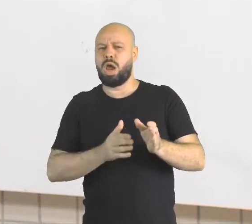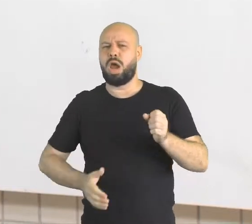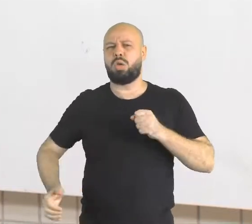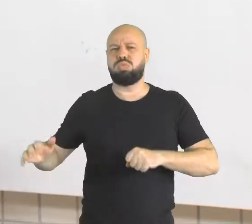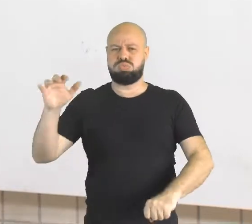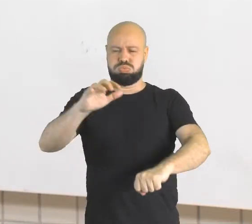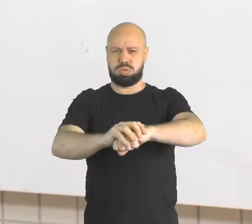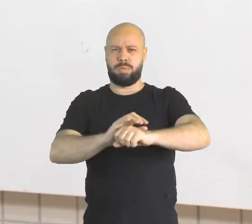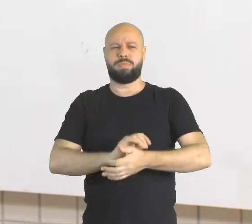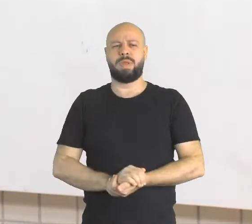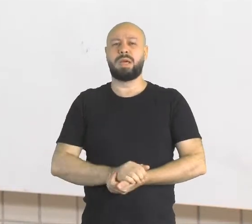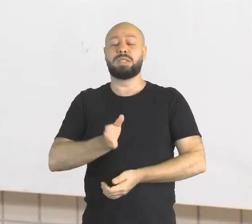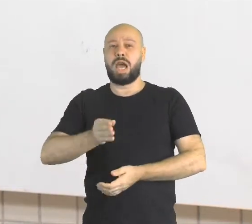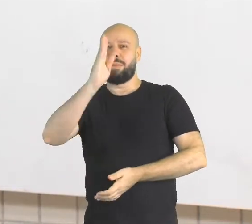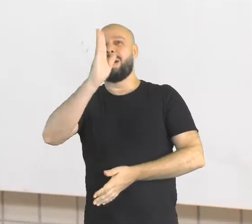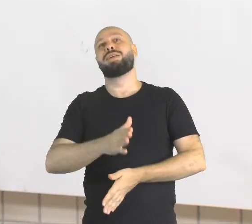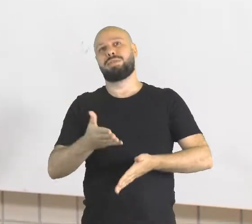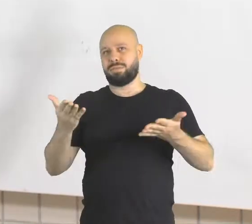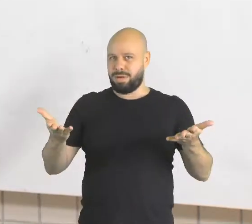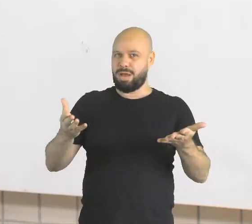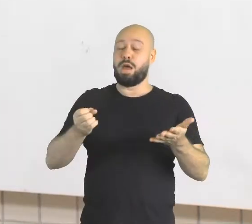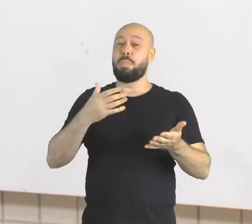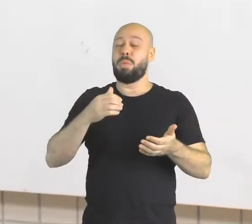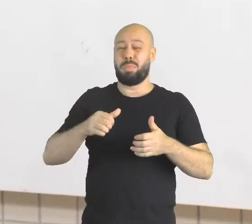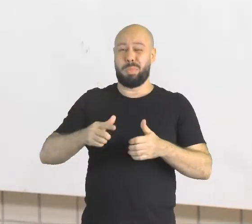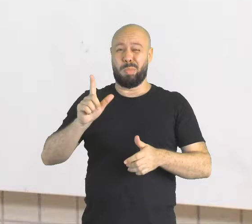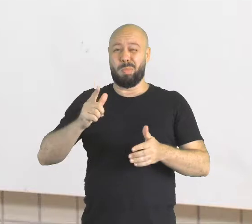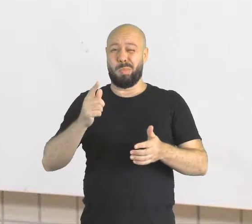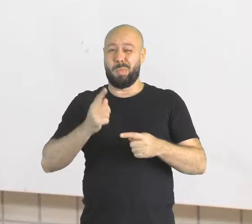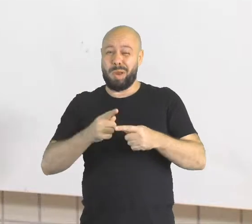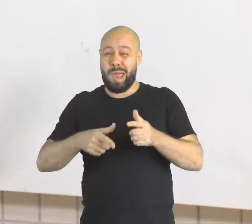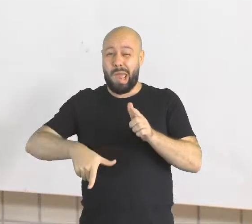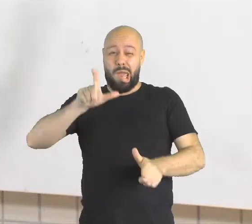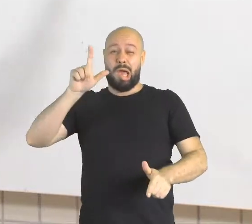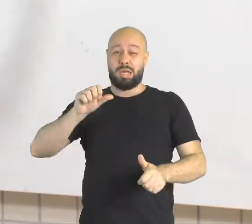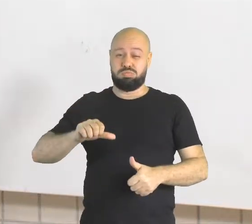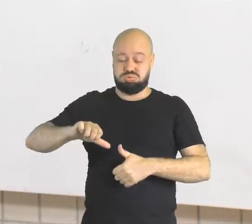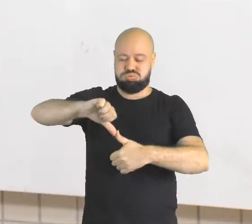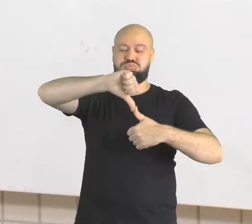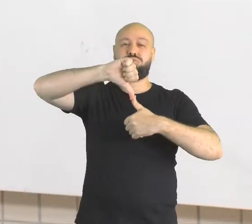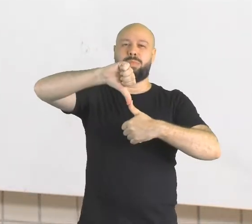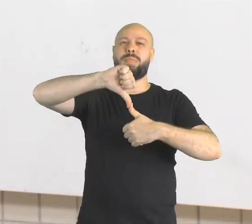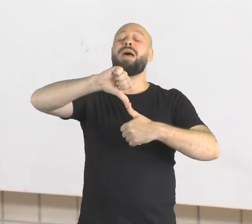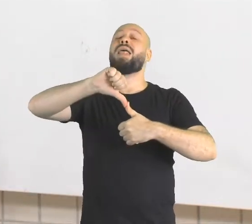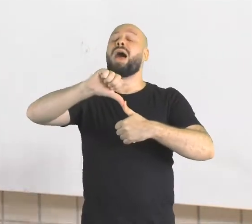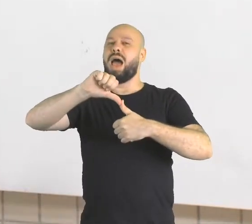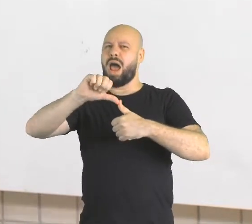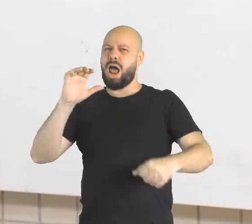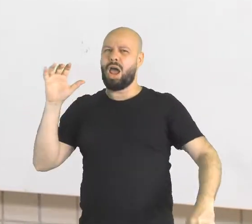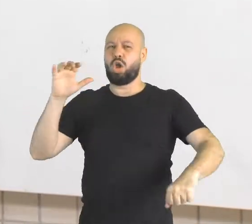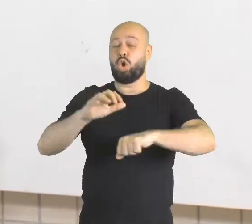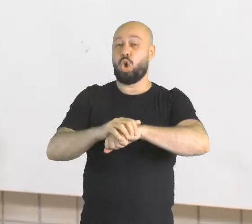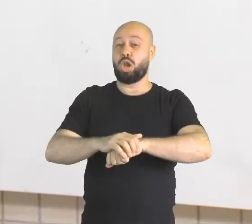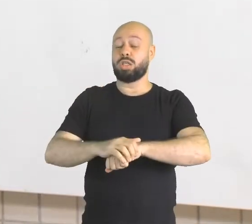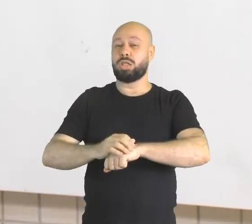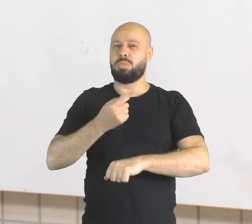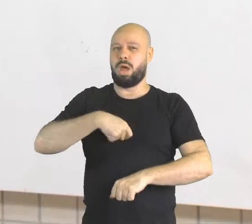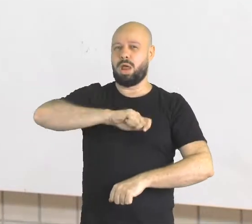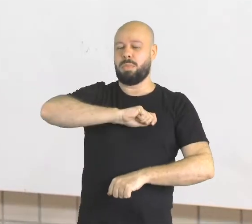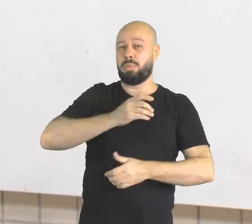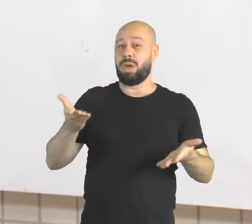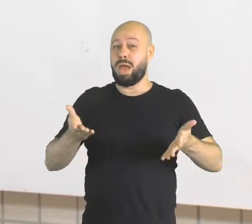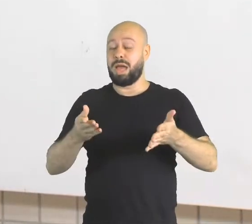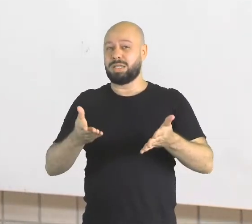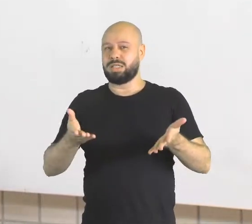Brasil. Nós estávamos falando sobre a América Central, nas aulas passadas, sobre a colonização espanhola. Já nessa aula nós iremos